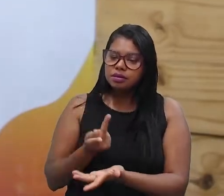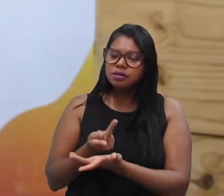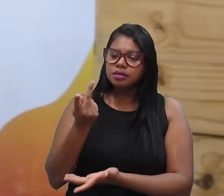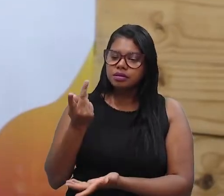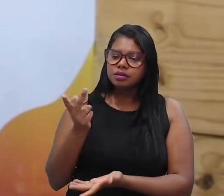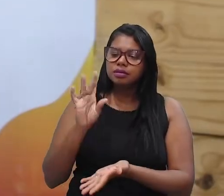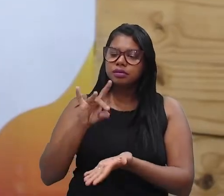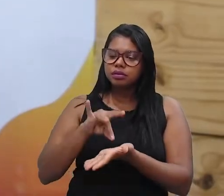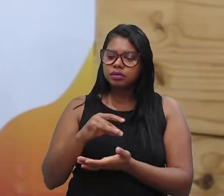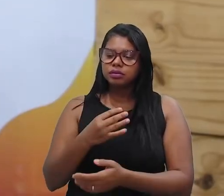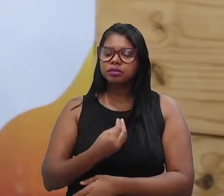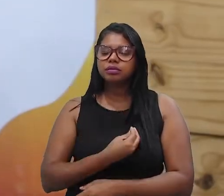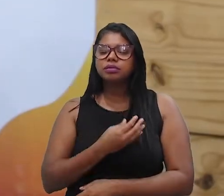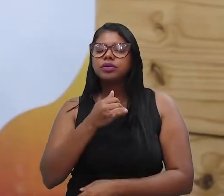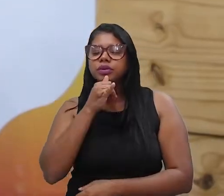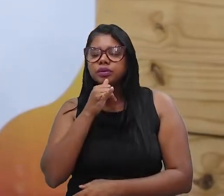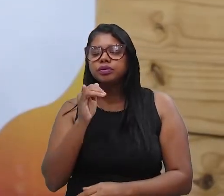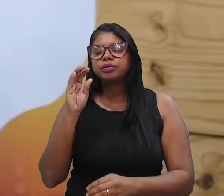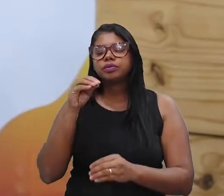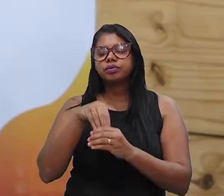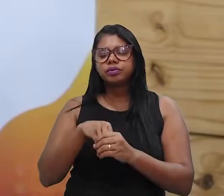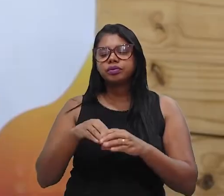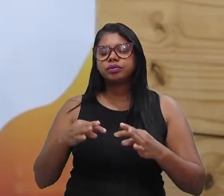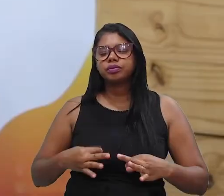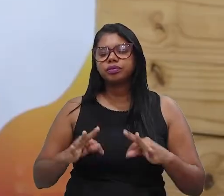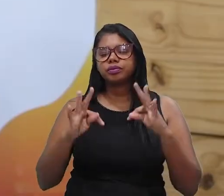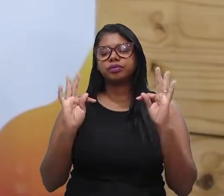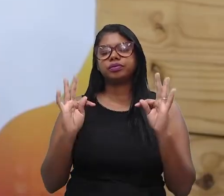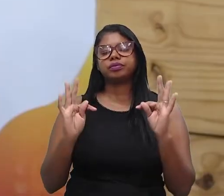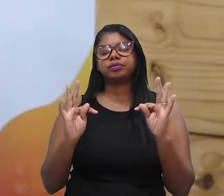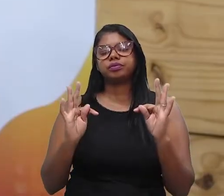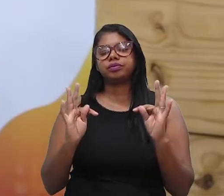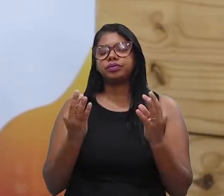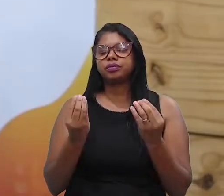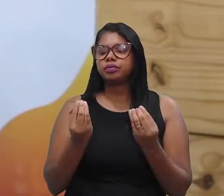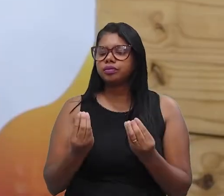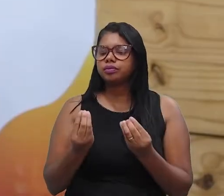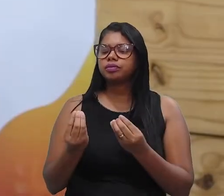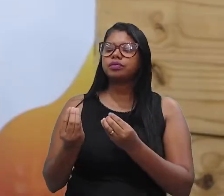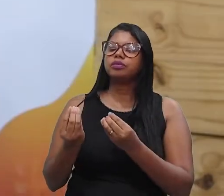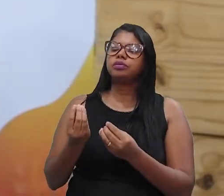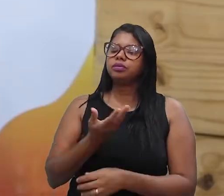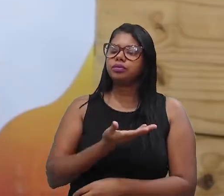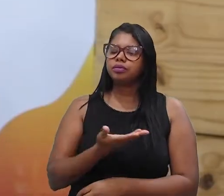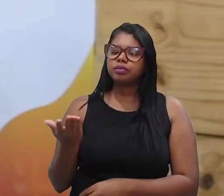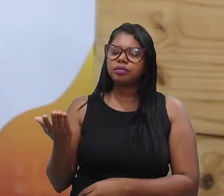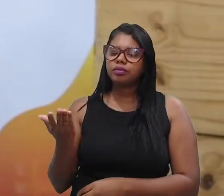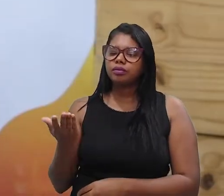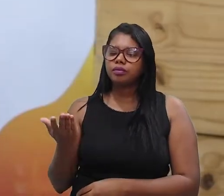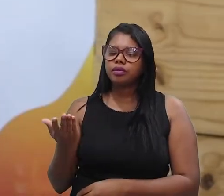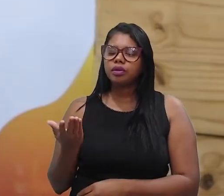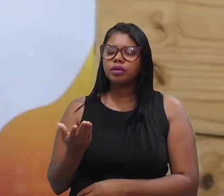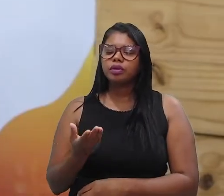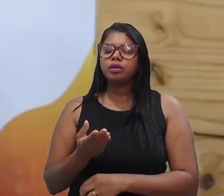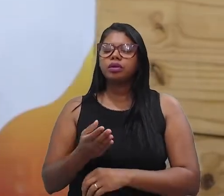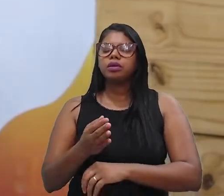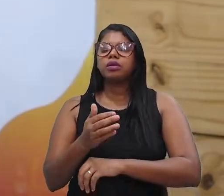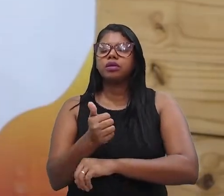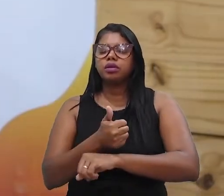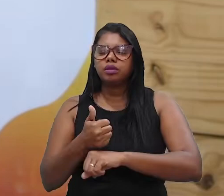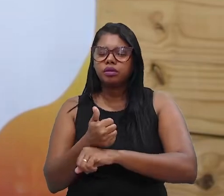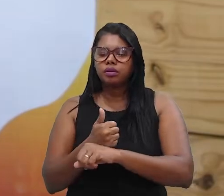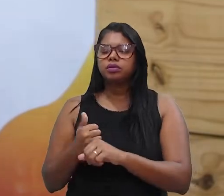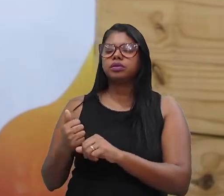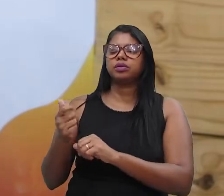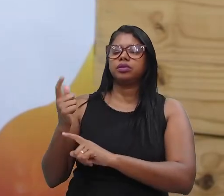situação. Dentro delas são as tendências tecnológicas. Como administrador, é importante que você entenda e faça